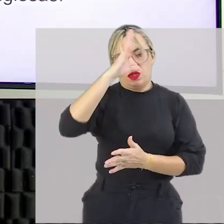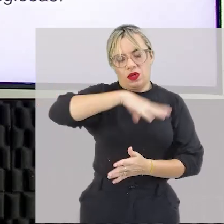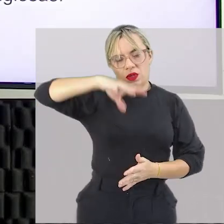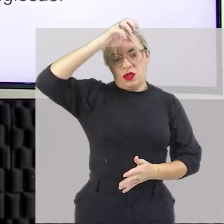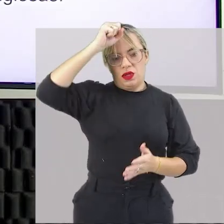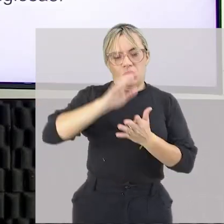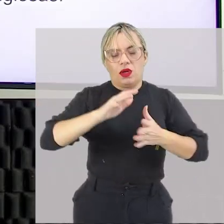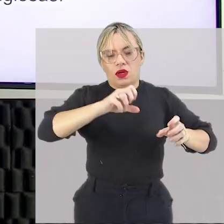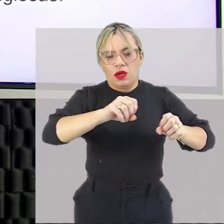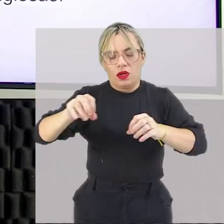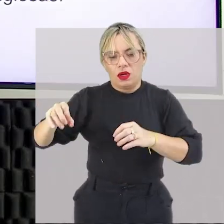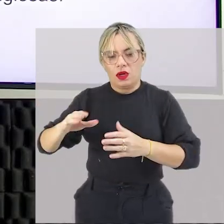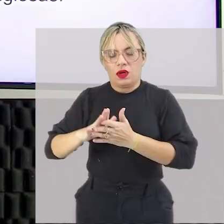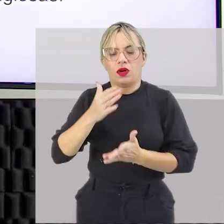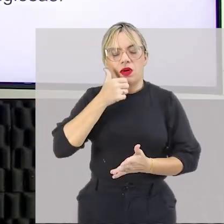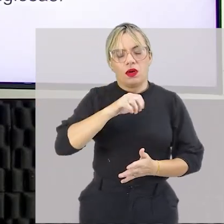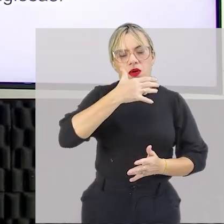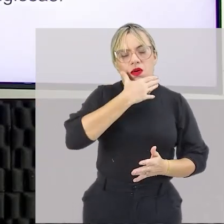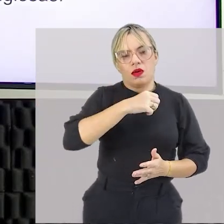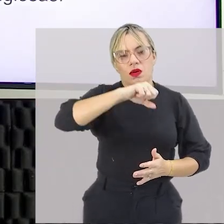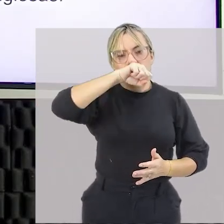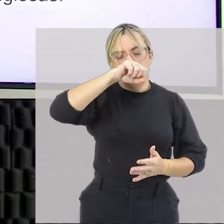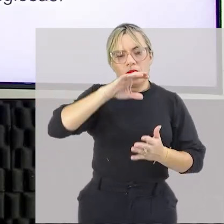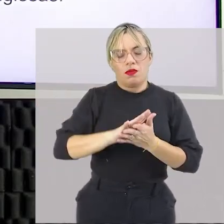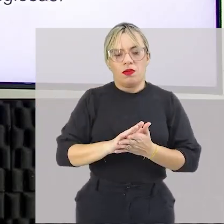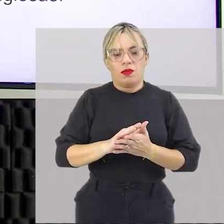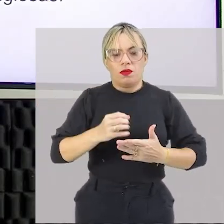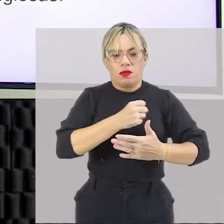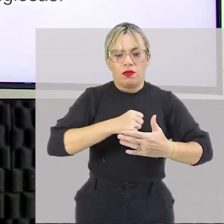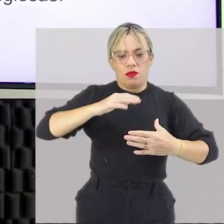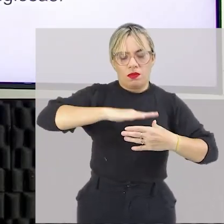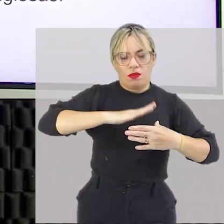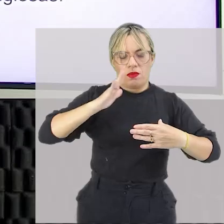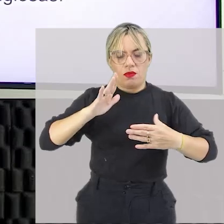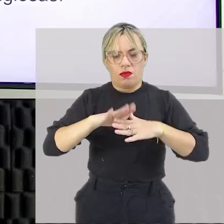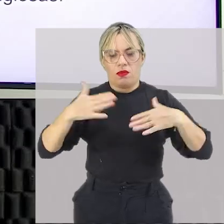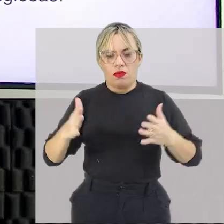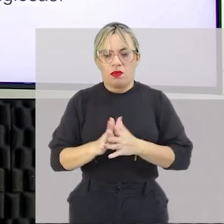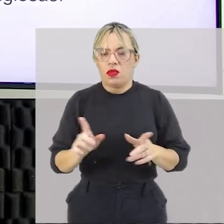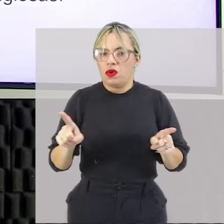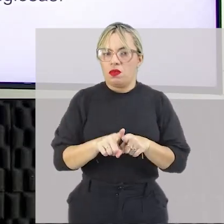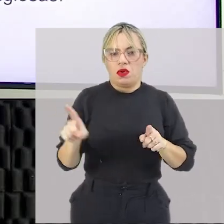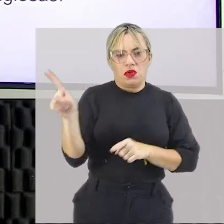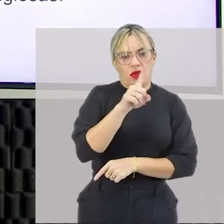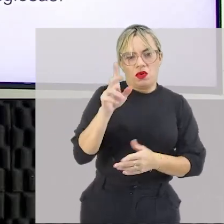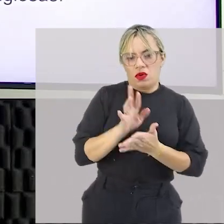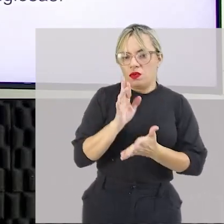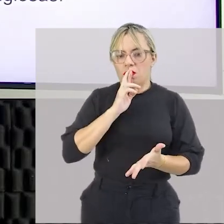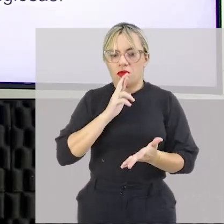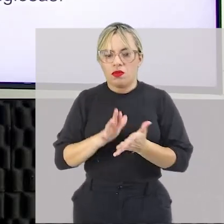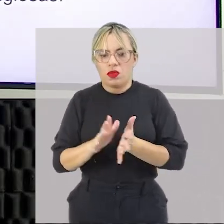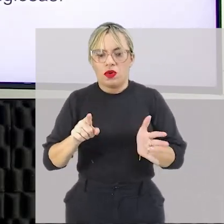pais para os filhos, gravados nas tampas de panela. Então aqui também não responde ao que foi